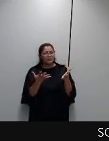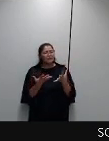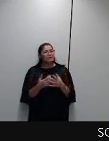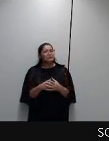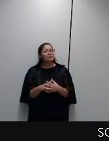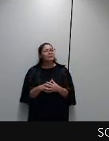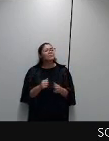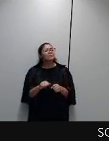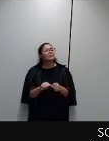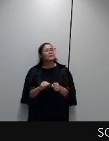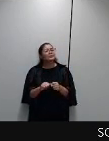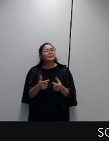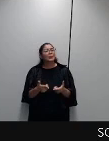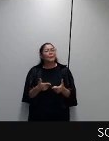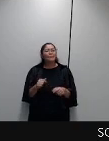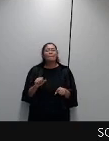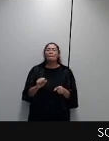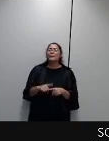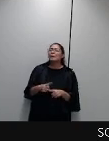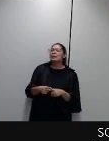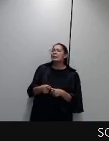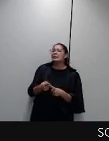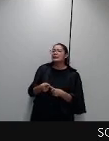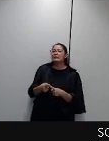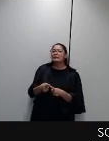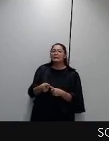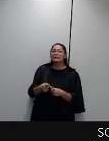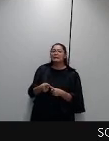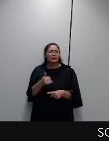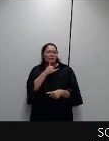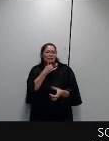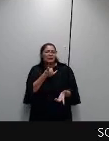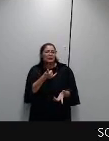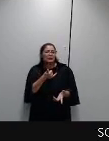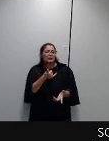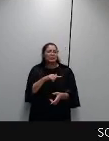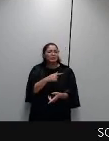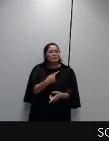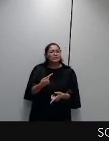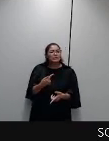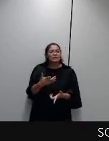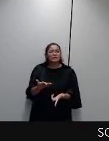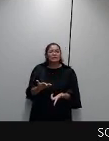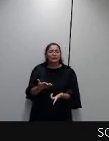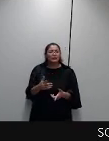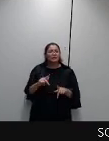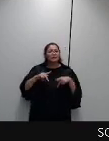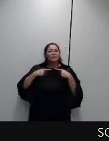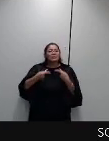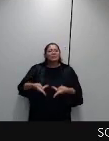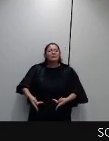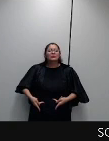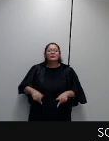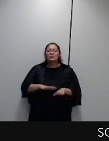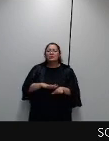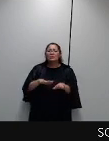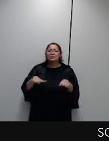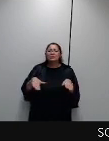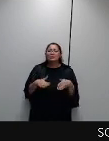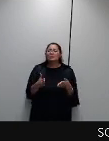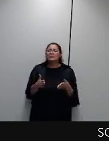é uma impiedade frequentemente aplica a súmula 7 em situações humanitárias essa daqui não é não